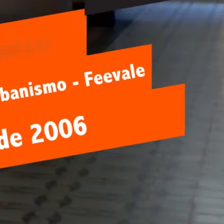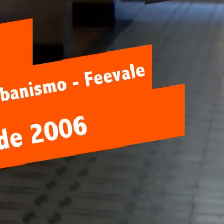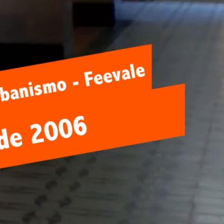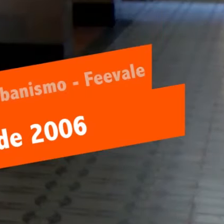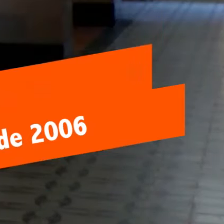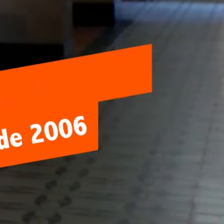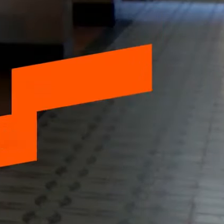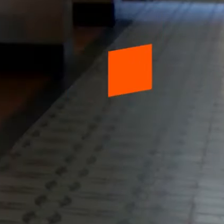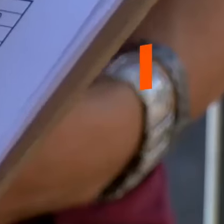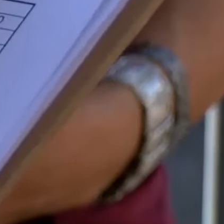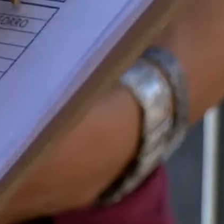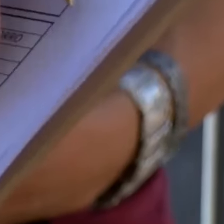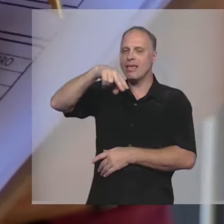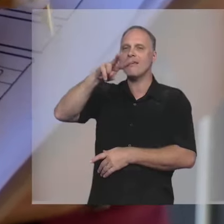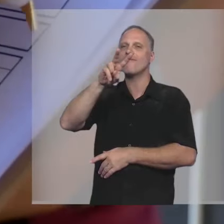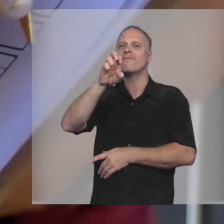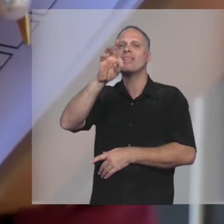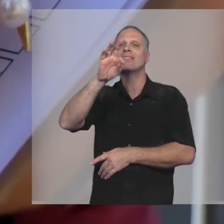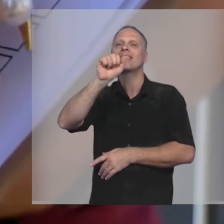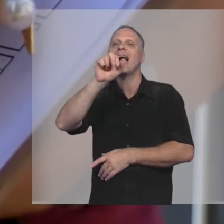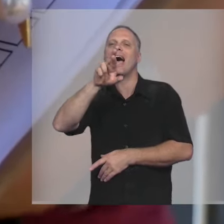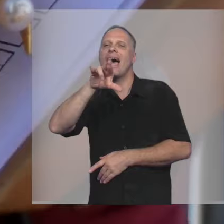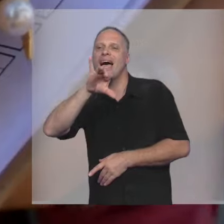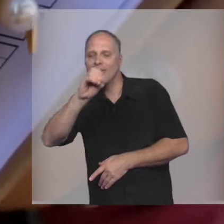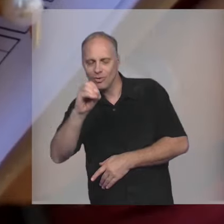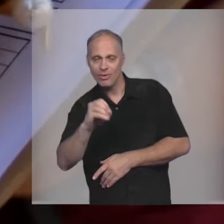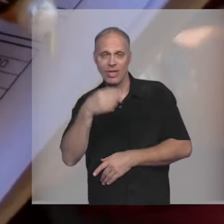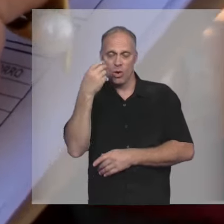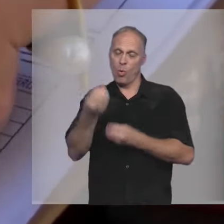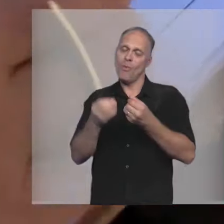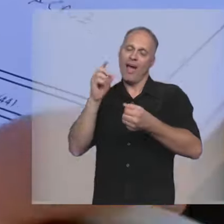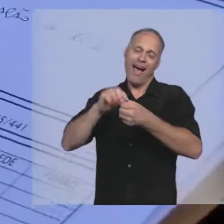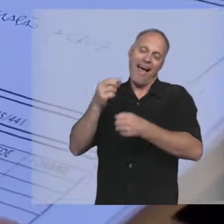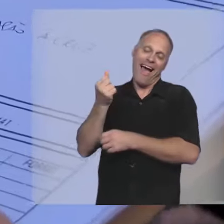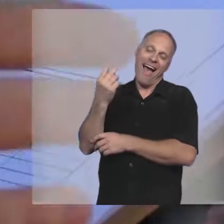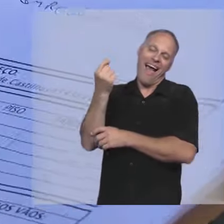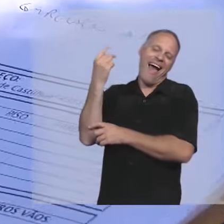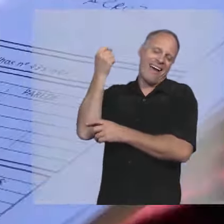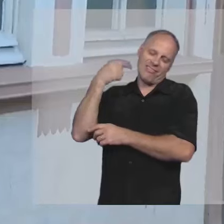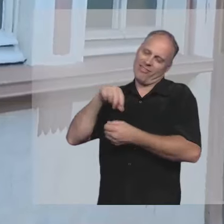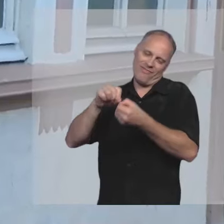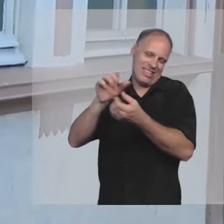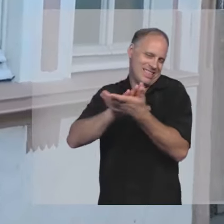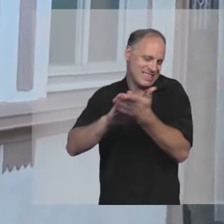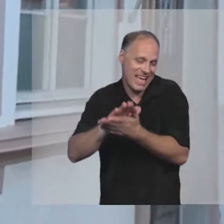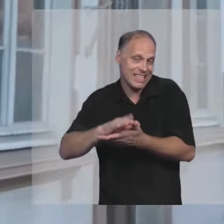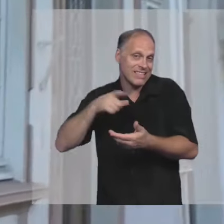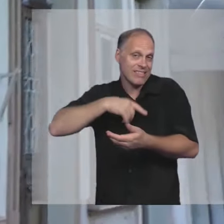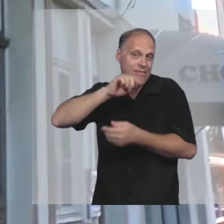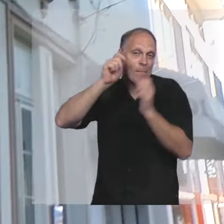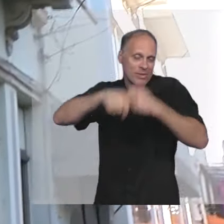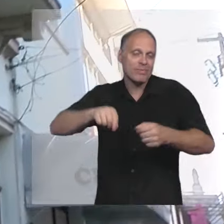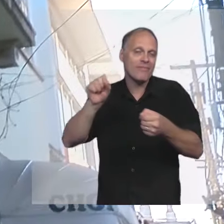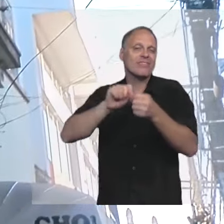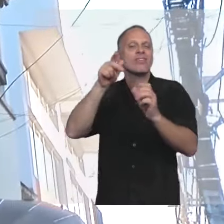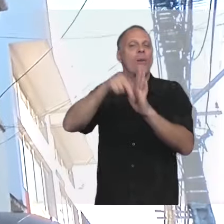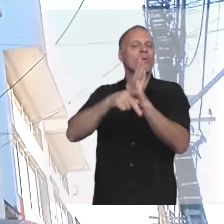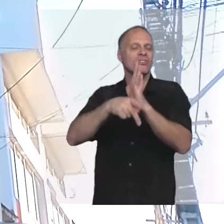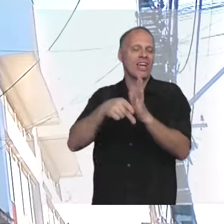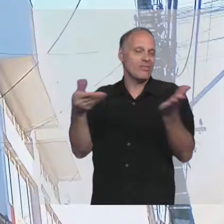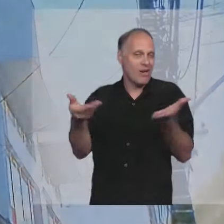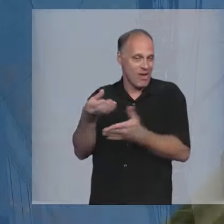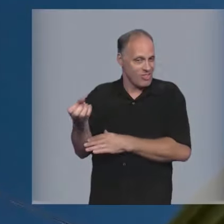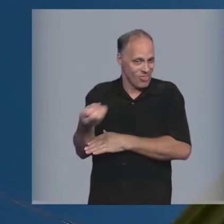documentação se chama inventário. Mas como já faz tempo que não é feita uma renovação desses inventários, surgiu a possibilidade desse